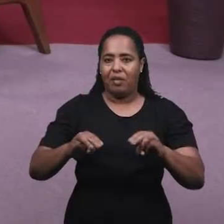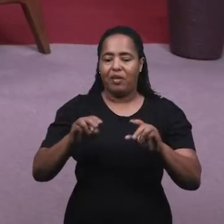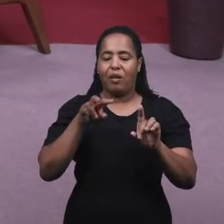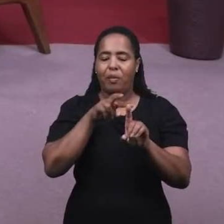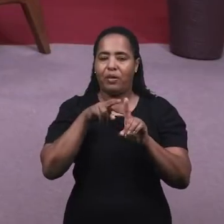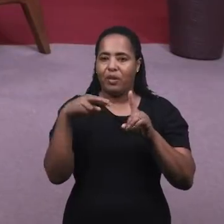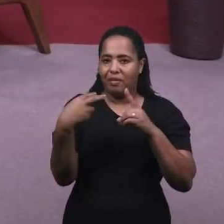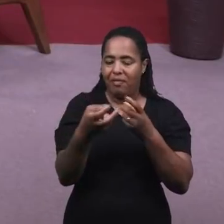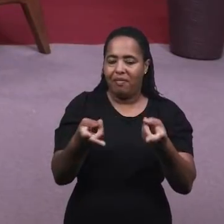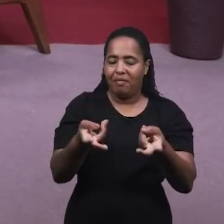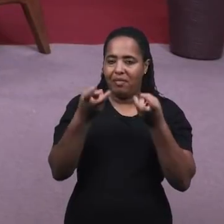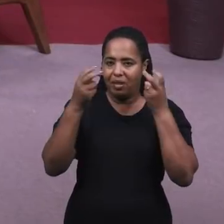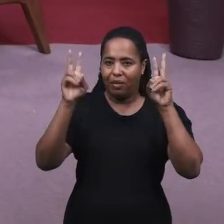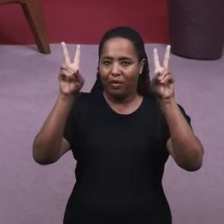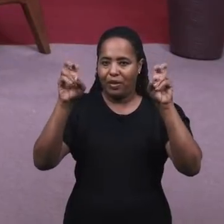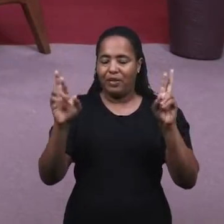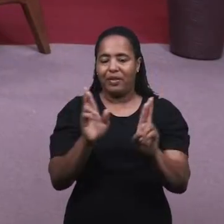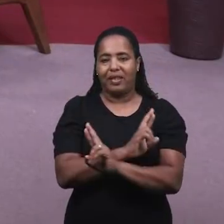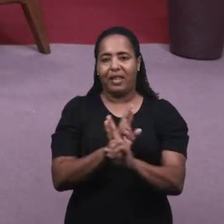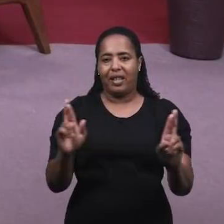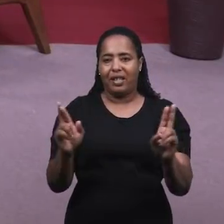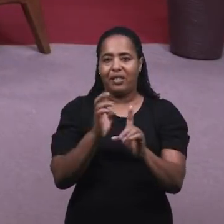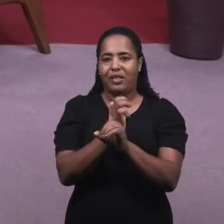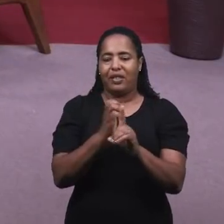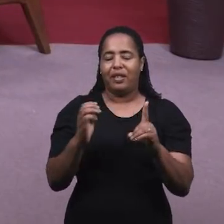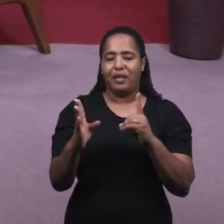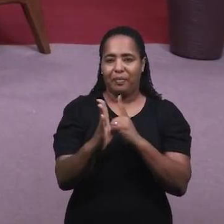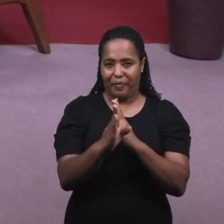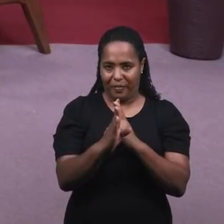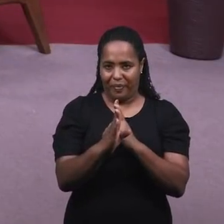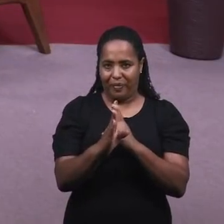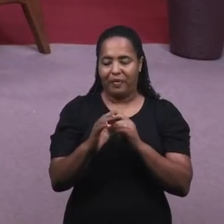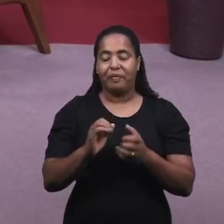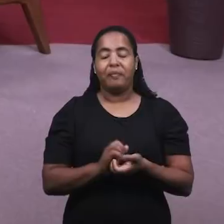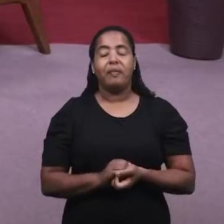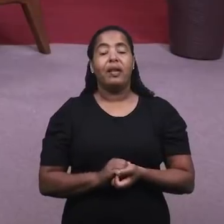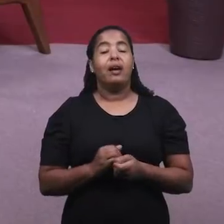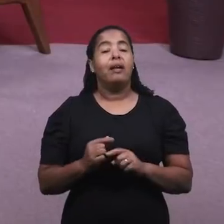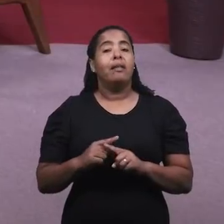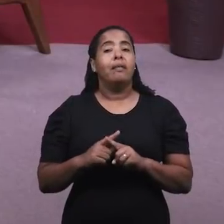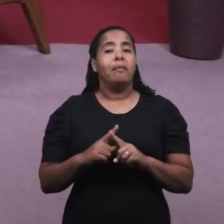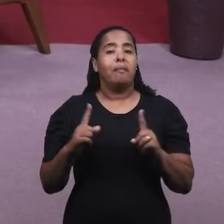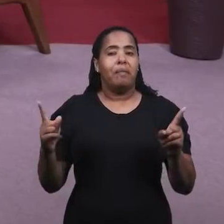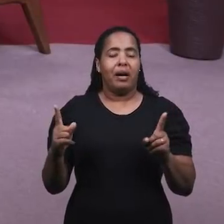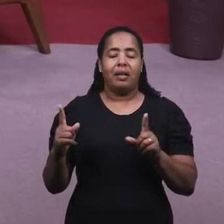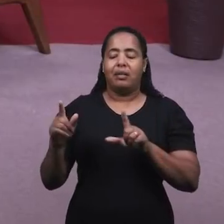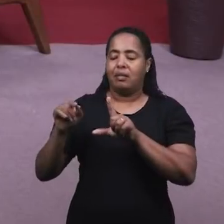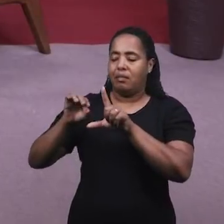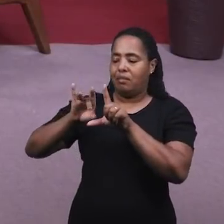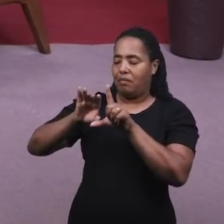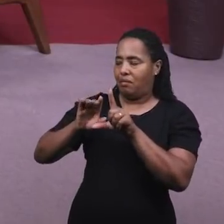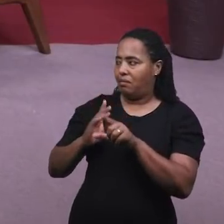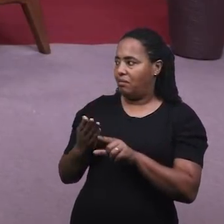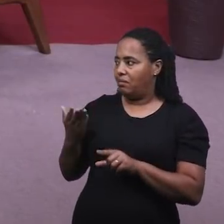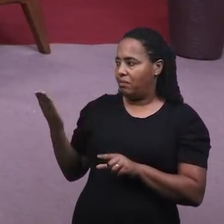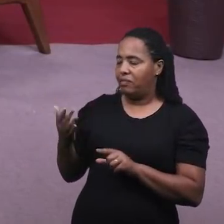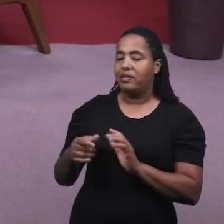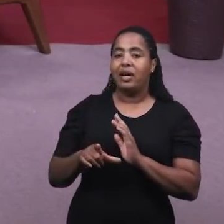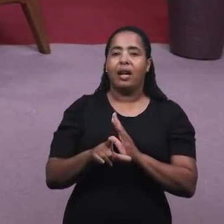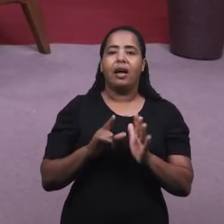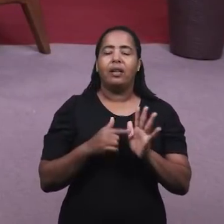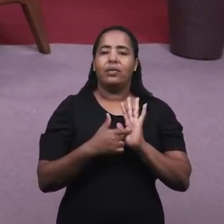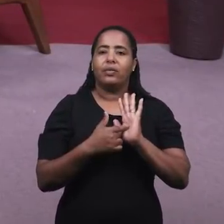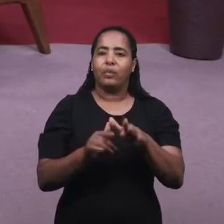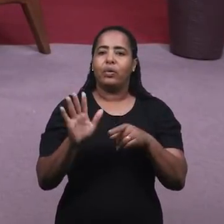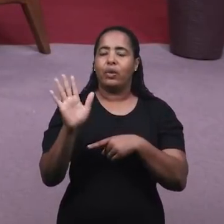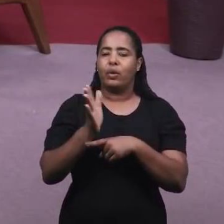assunto, sempre associado à Escola Bíblica Dominical. Mas enquanto o QR Code está aparecendo aí, eu tinha falado sobre